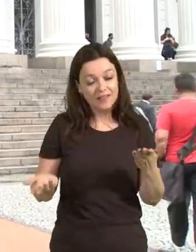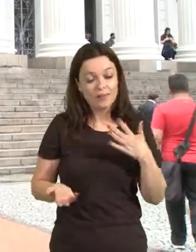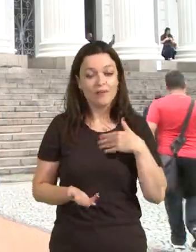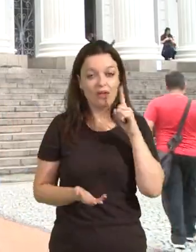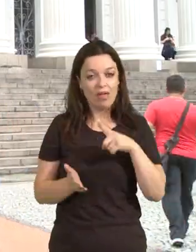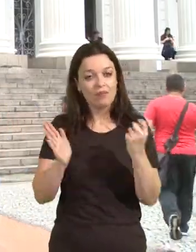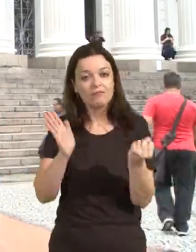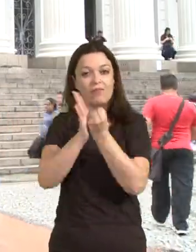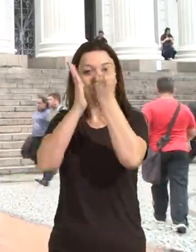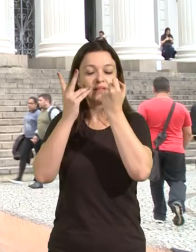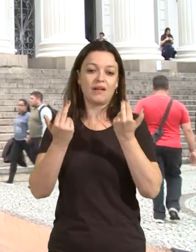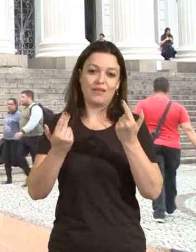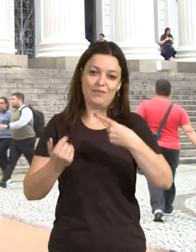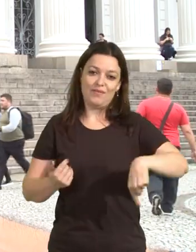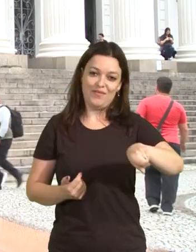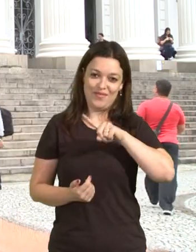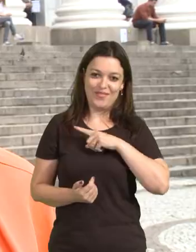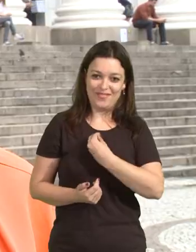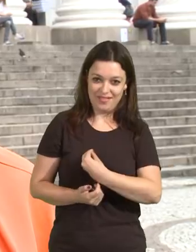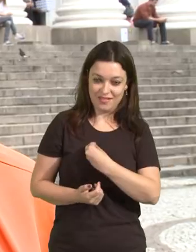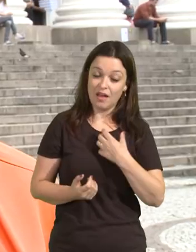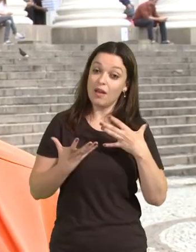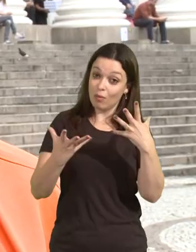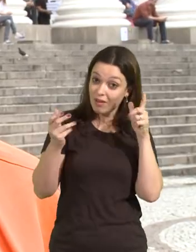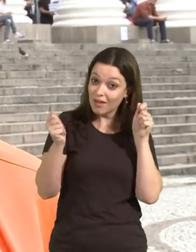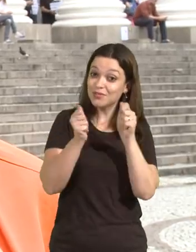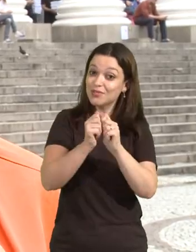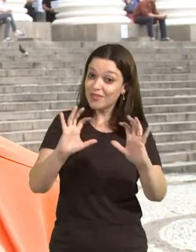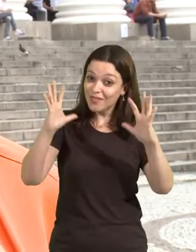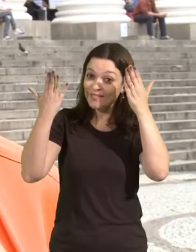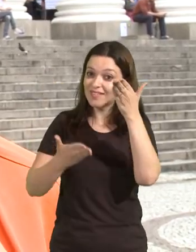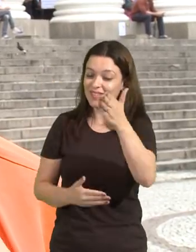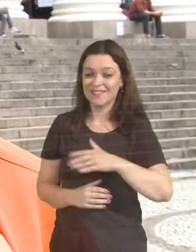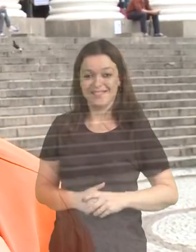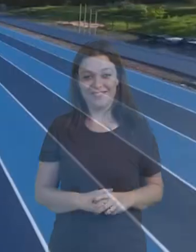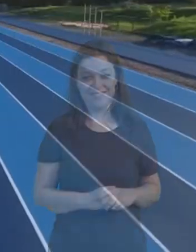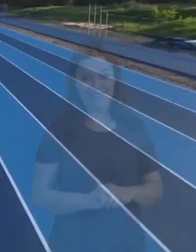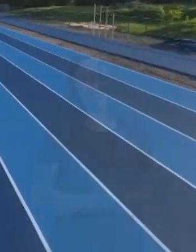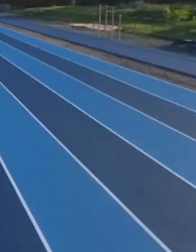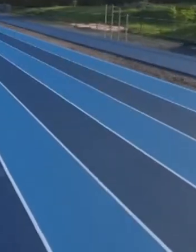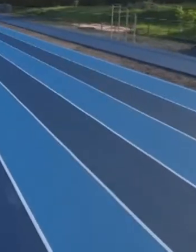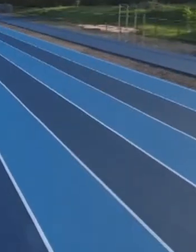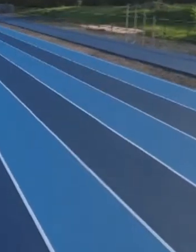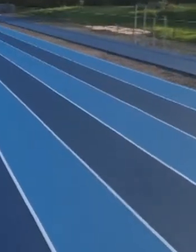é uma coisa assim bem marcante na vida da gente, né? E quero estar junto nessa festa.